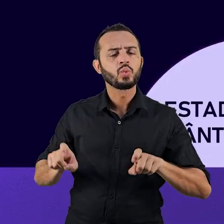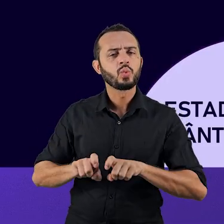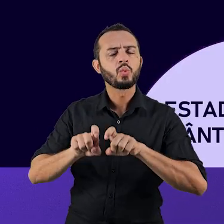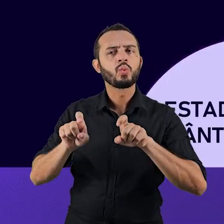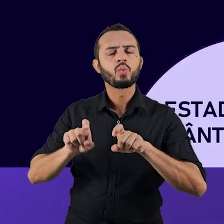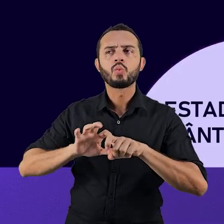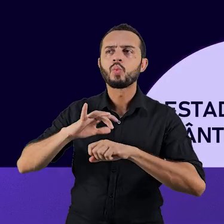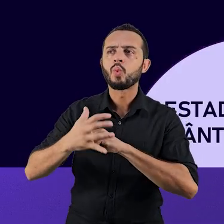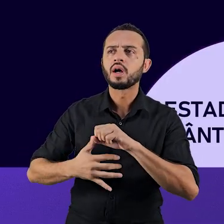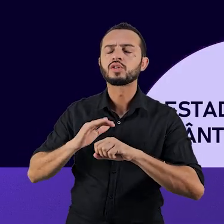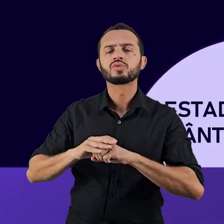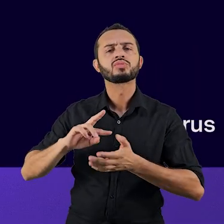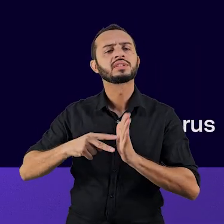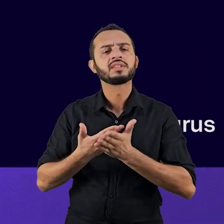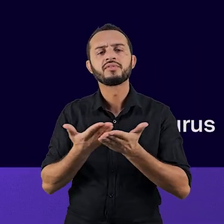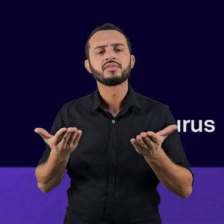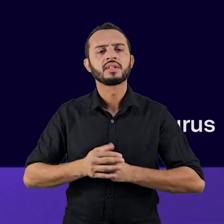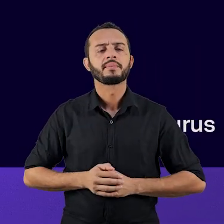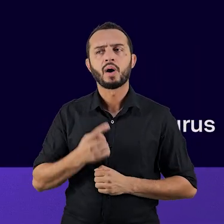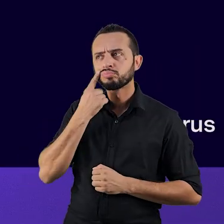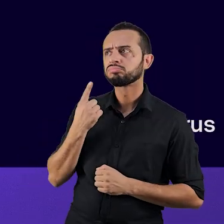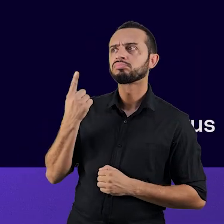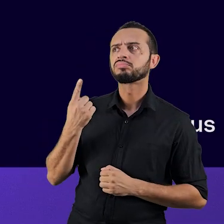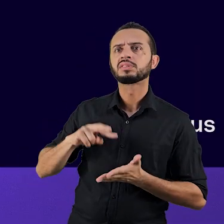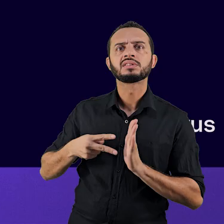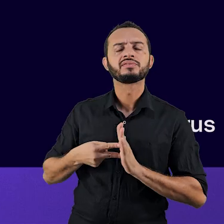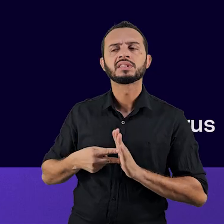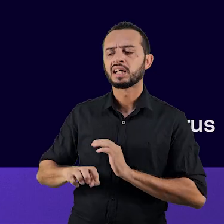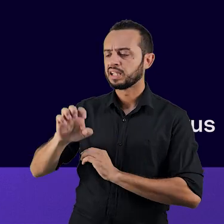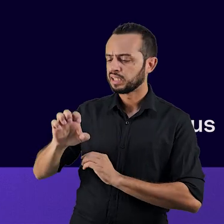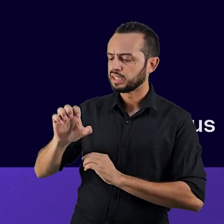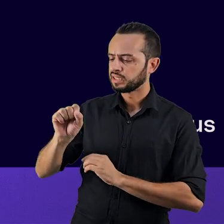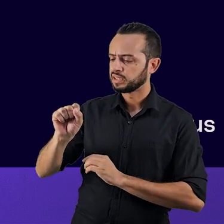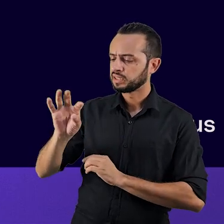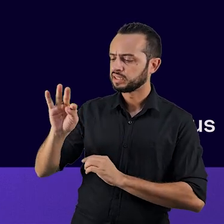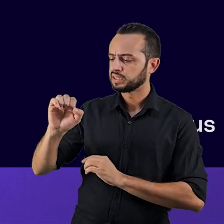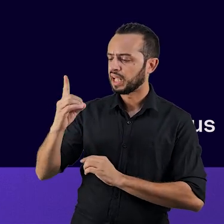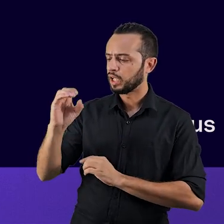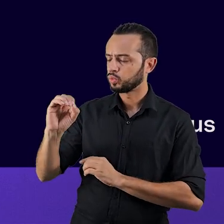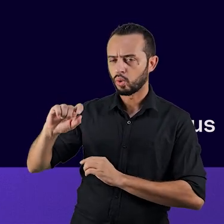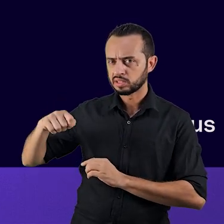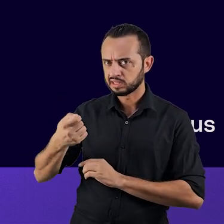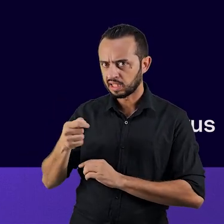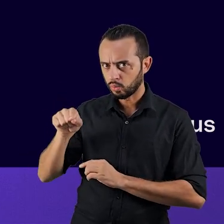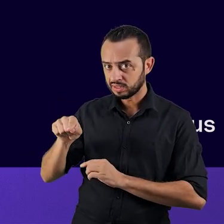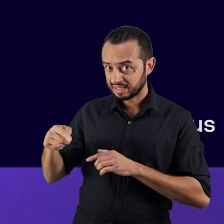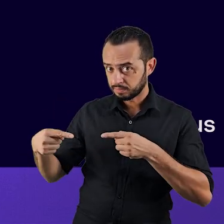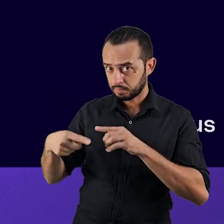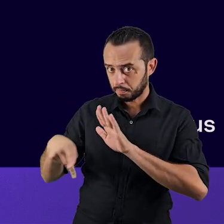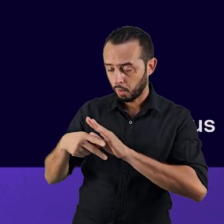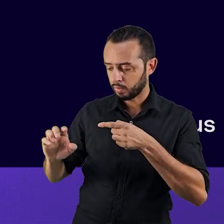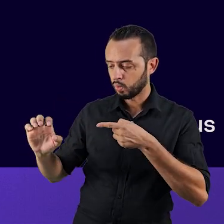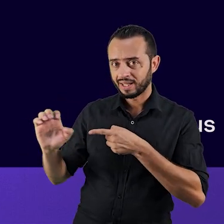explicar o que é estado quântico. Mas, primeiramente, o que é estado? Tá? A física, quando ela vai modelar um sistema,